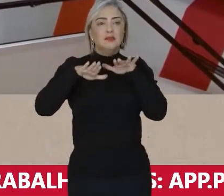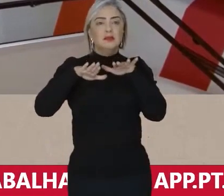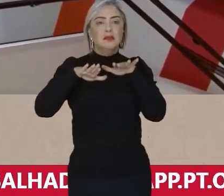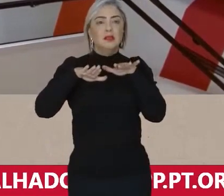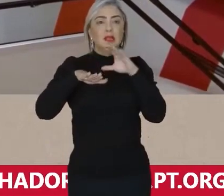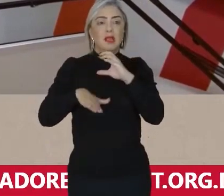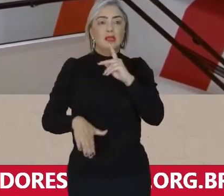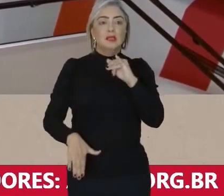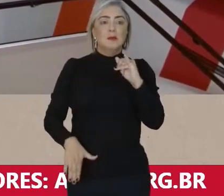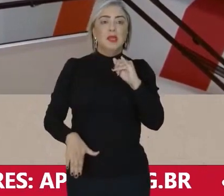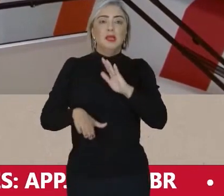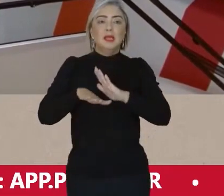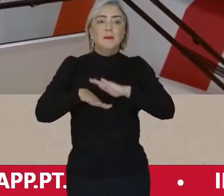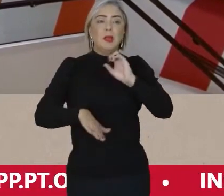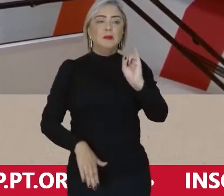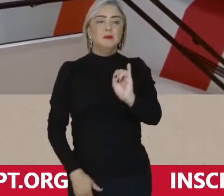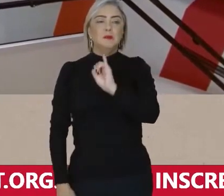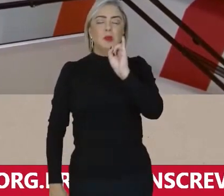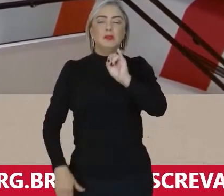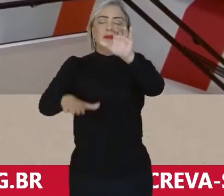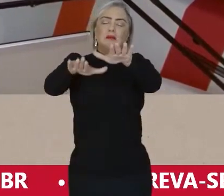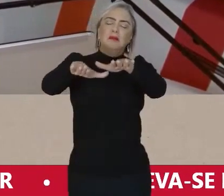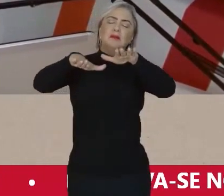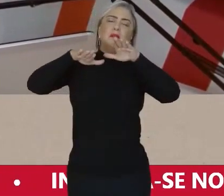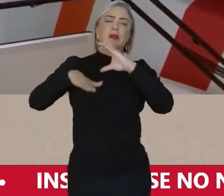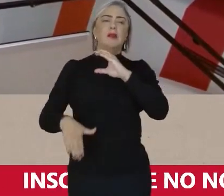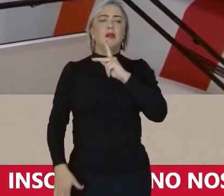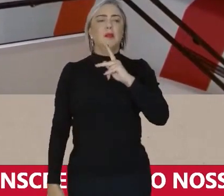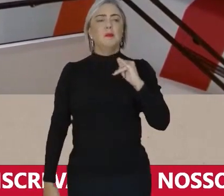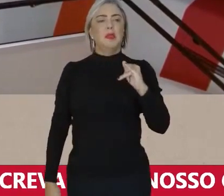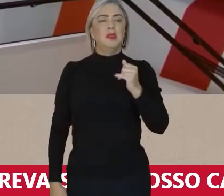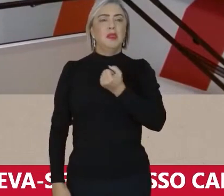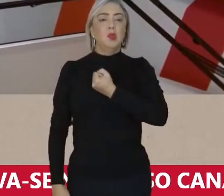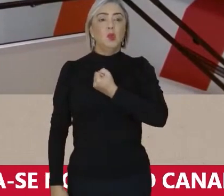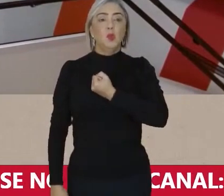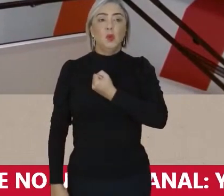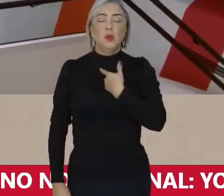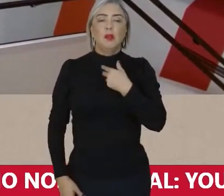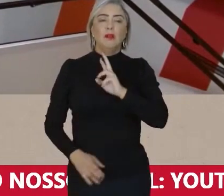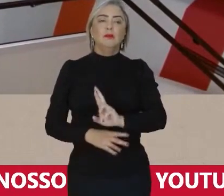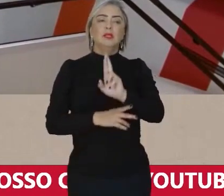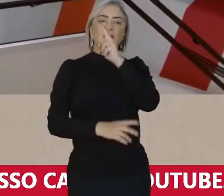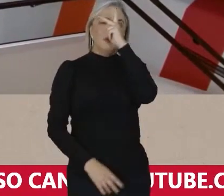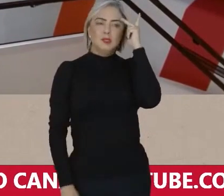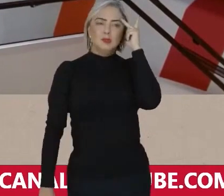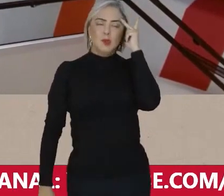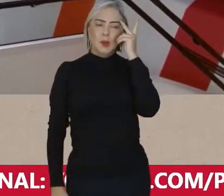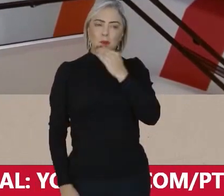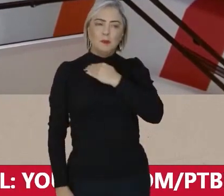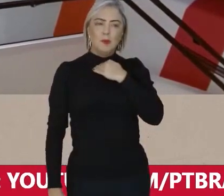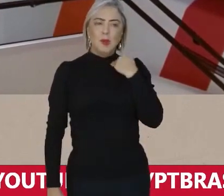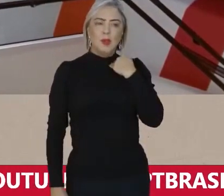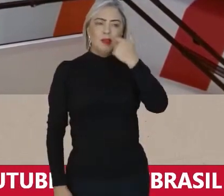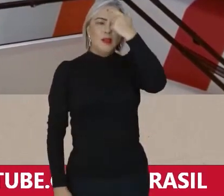transformaram aquela sessão na mais importante audiência da CPI, pois os números representavam pessoas que perderam a vida,